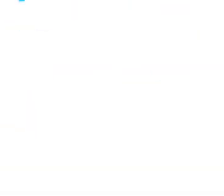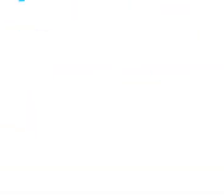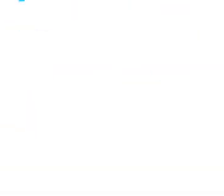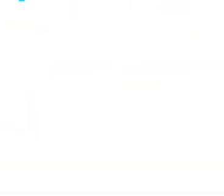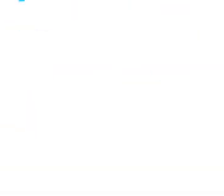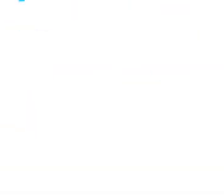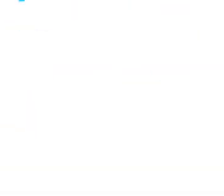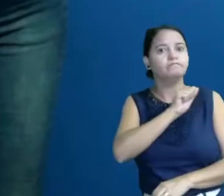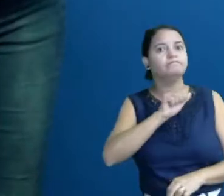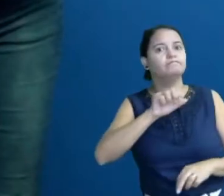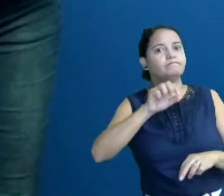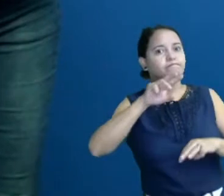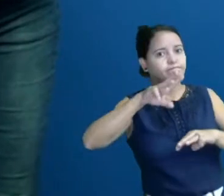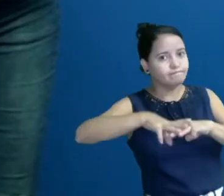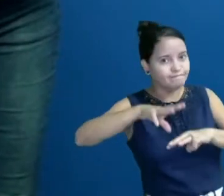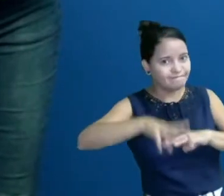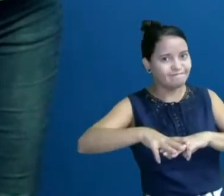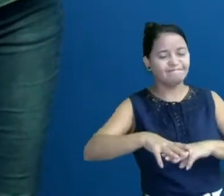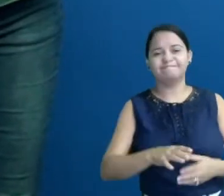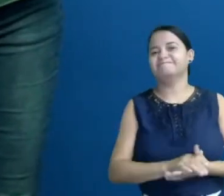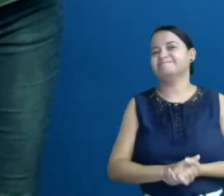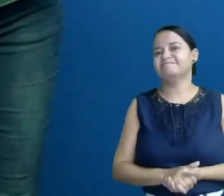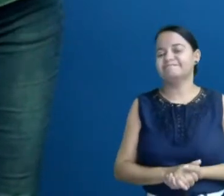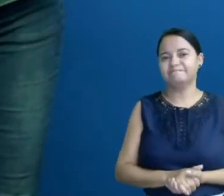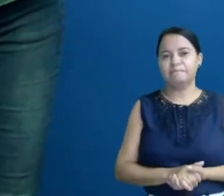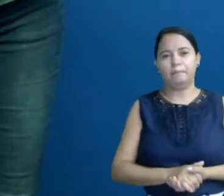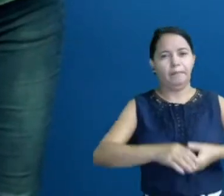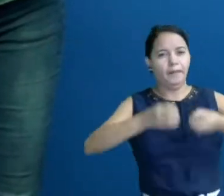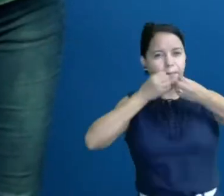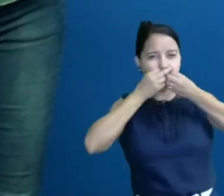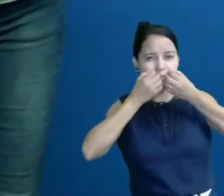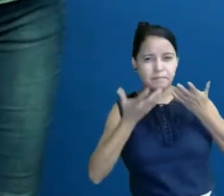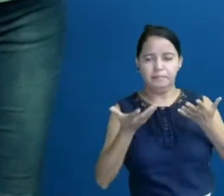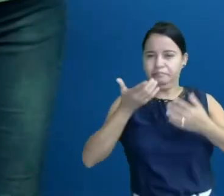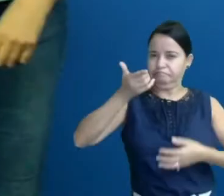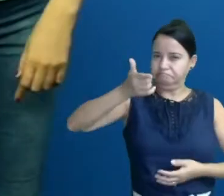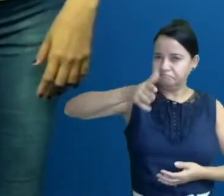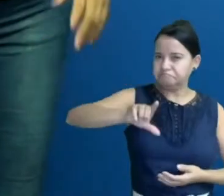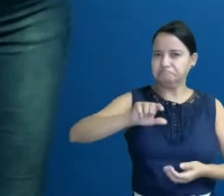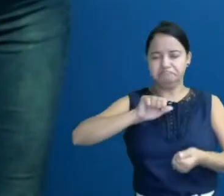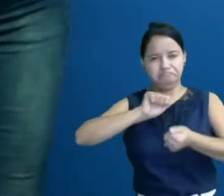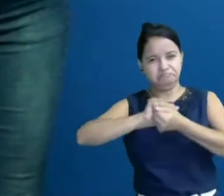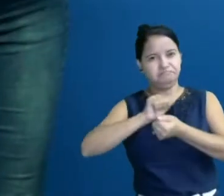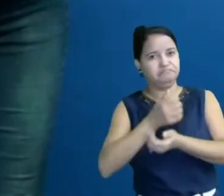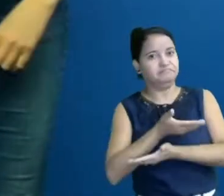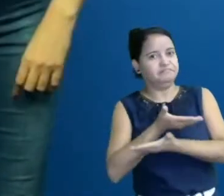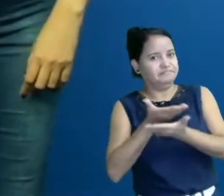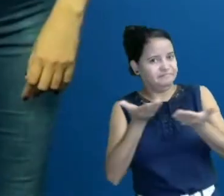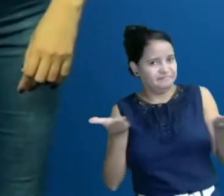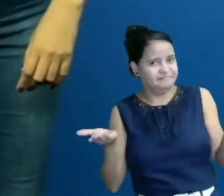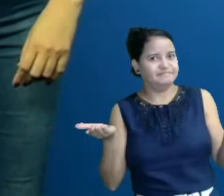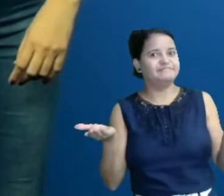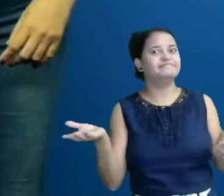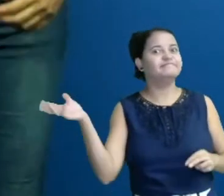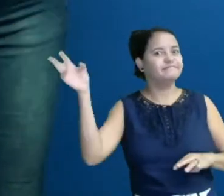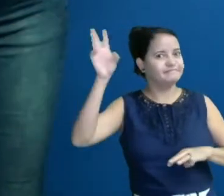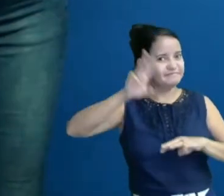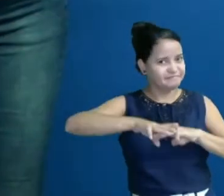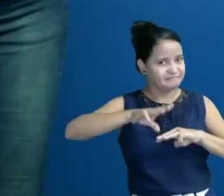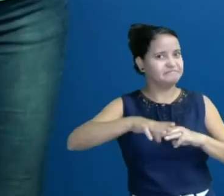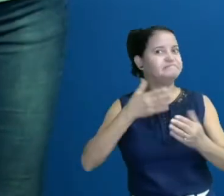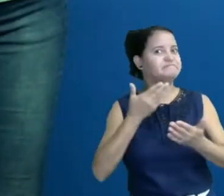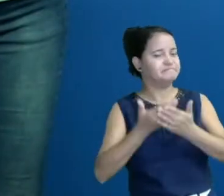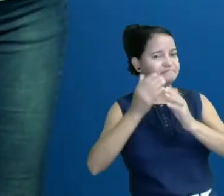Oi e aí turma da ESA Que bom tá aqui de novo com vocês para mais uma aula de matemática